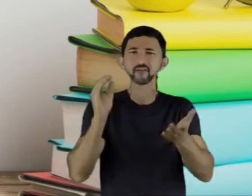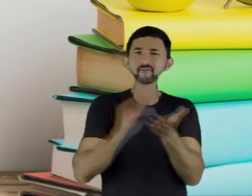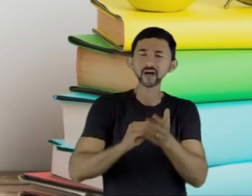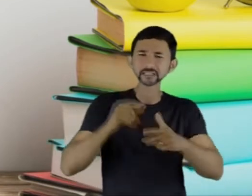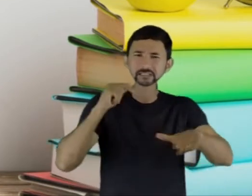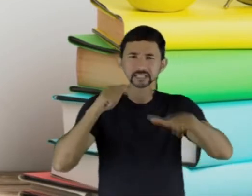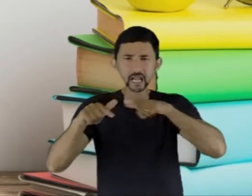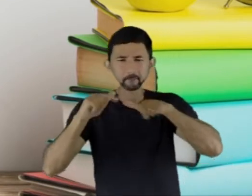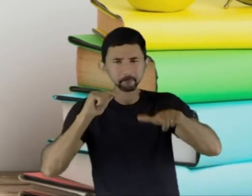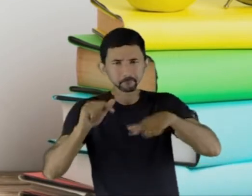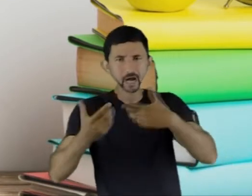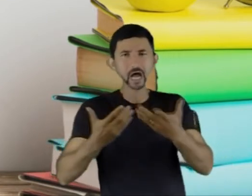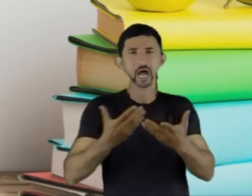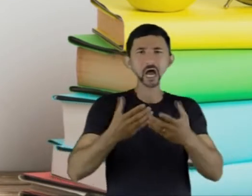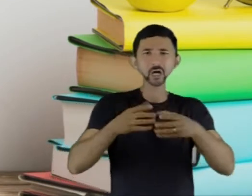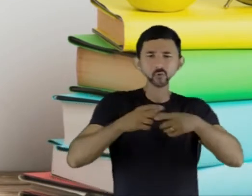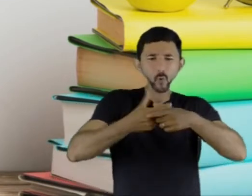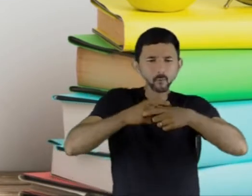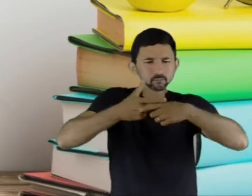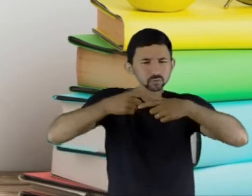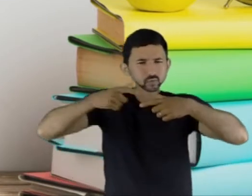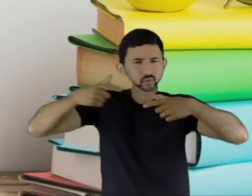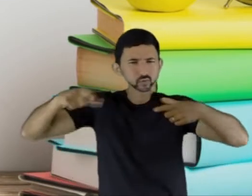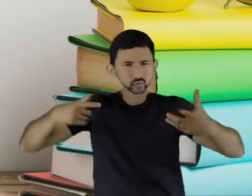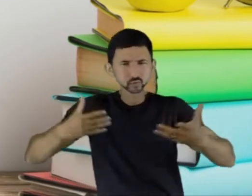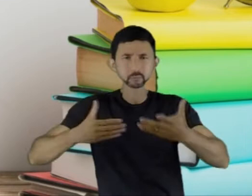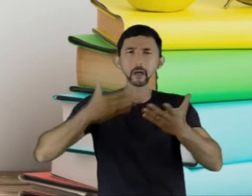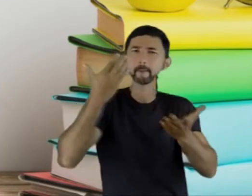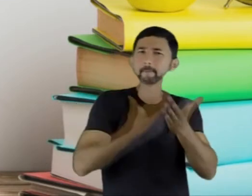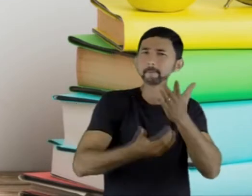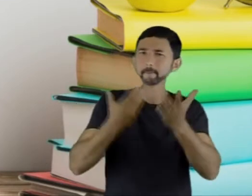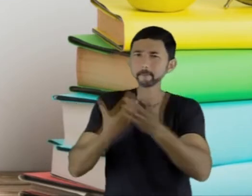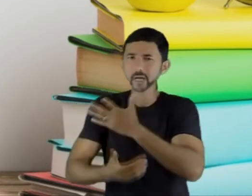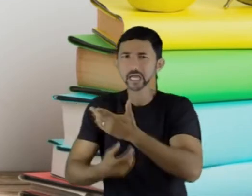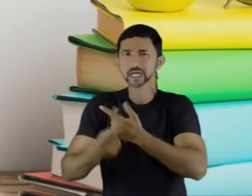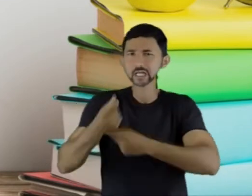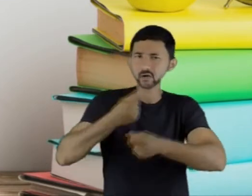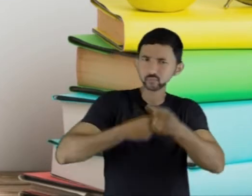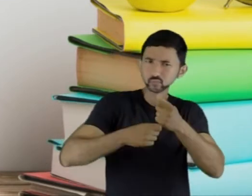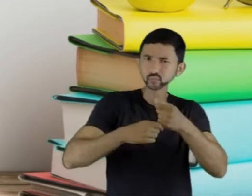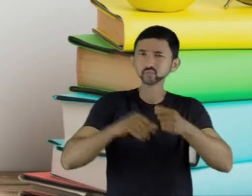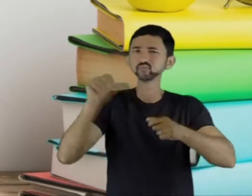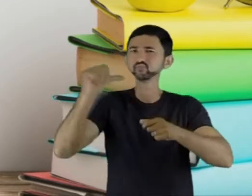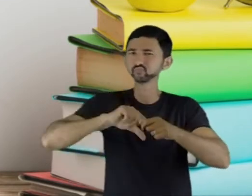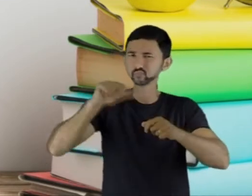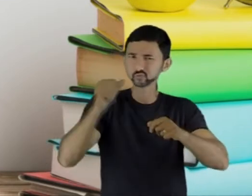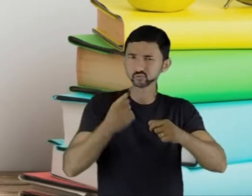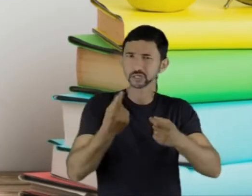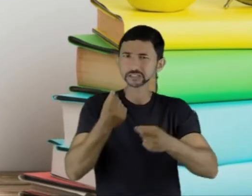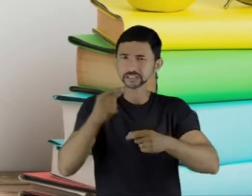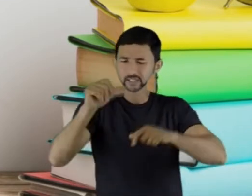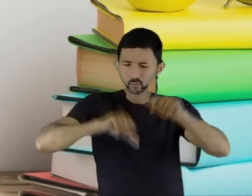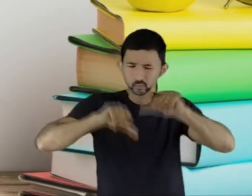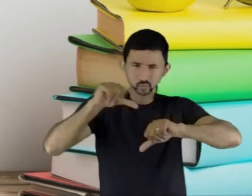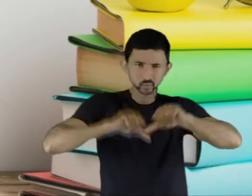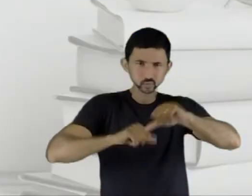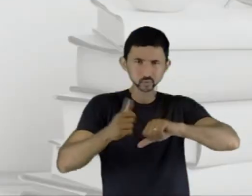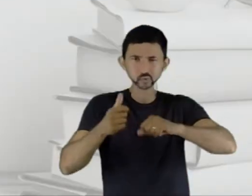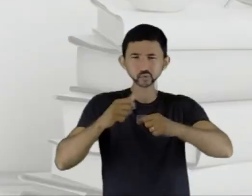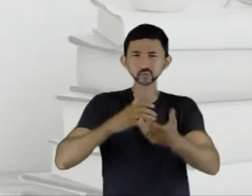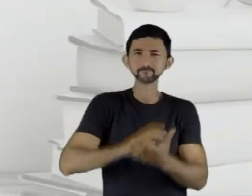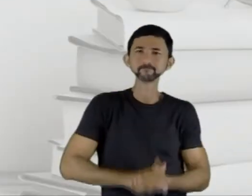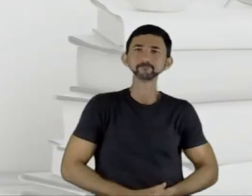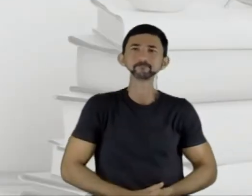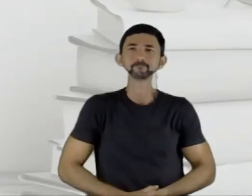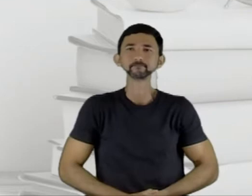desemprego generalizado, falências, alterações dos preços e depreciação dos valores circulantes.